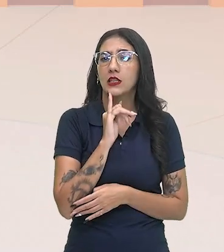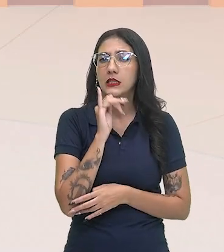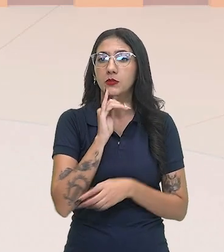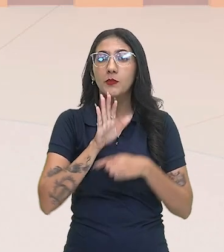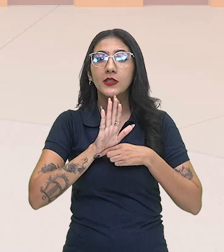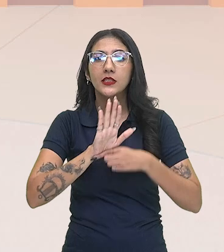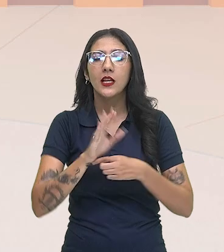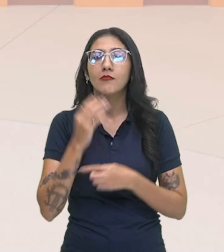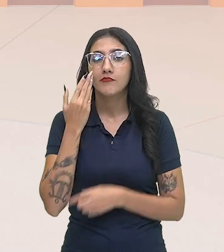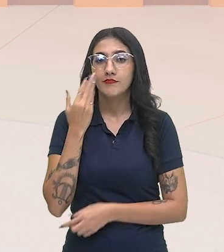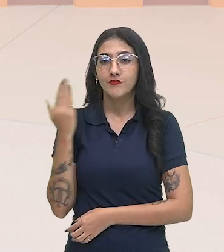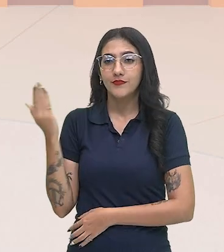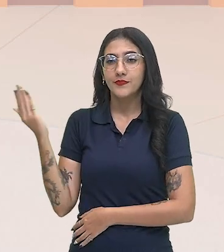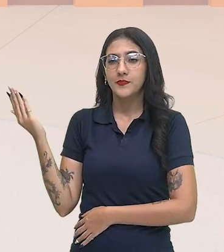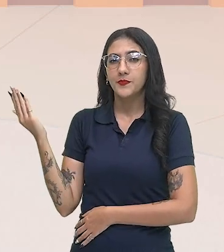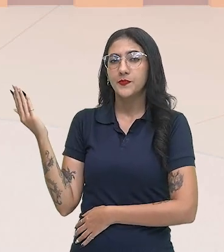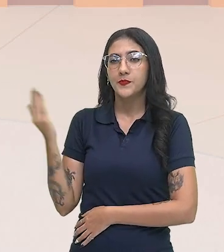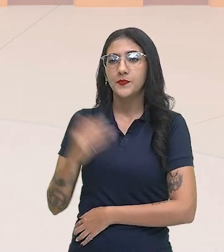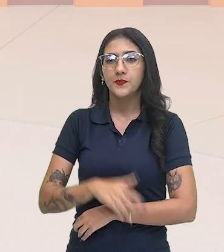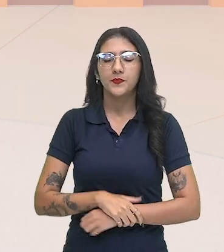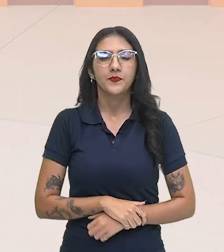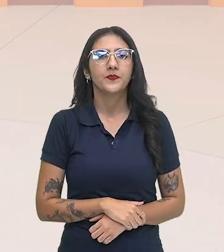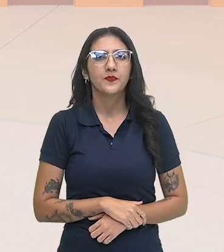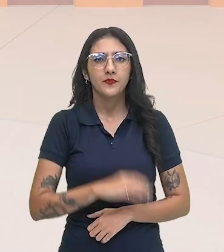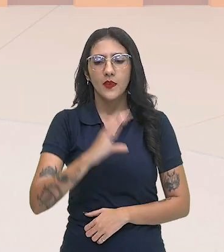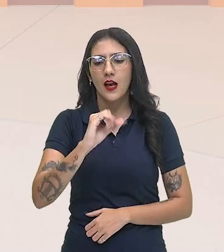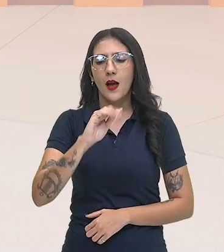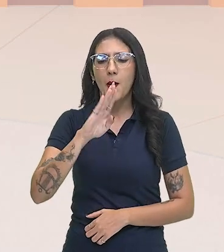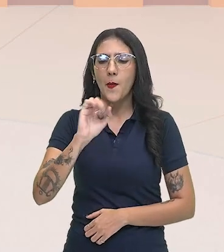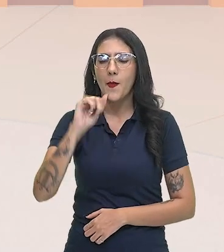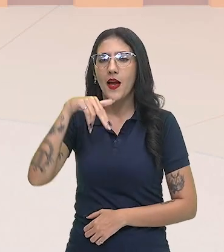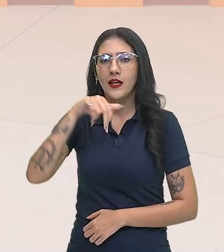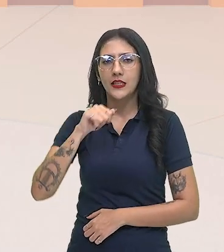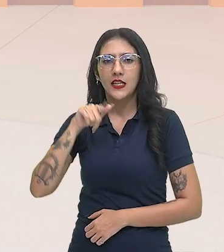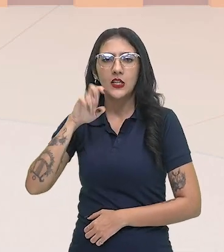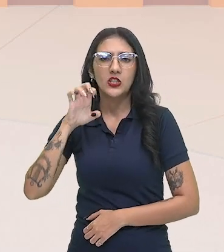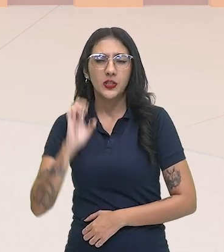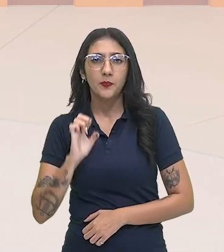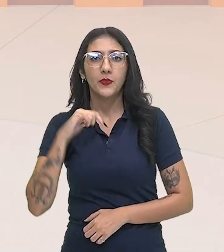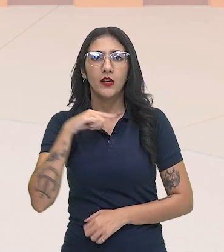a cabanagem. A cabanagem ocorreu entre